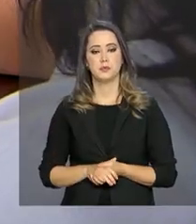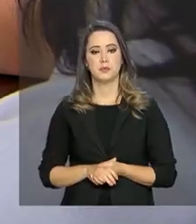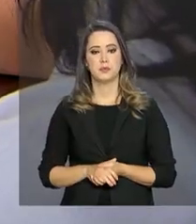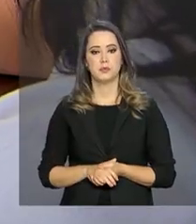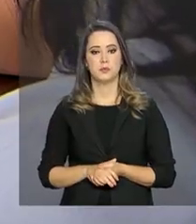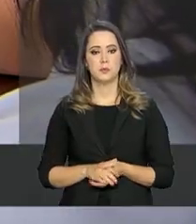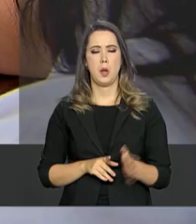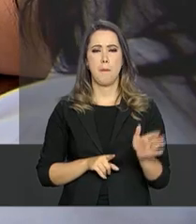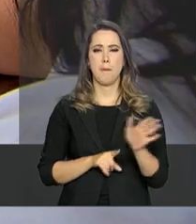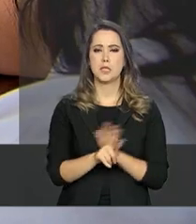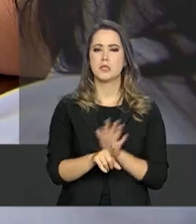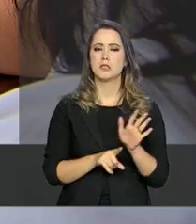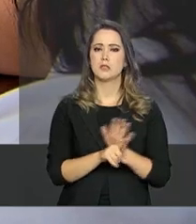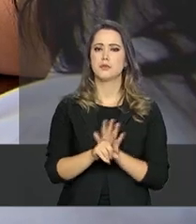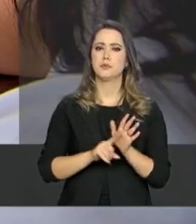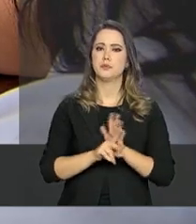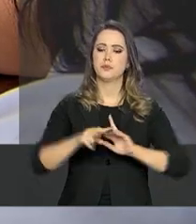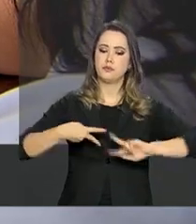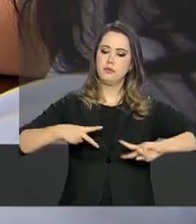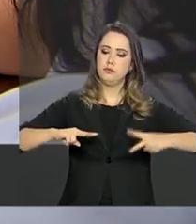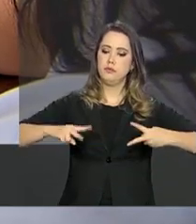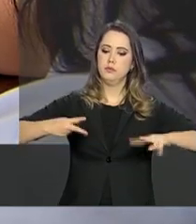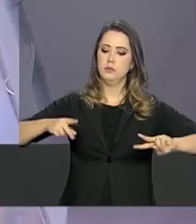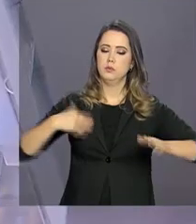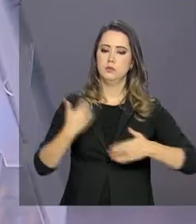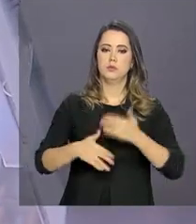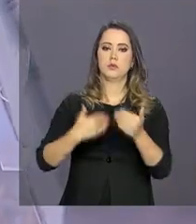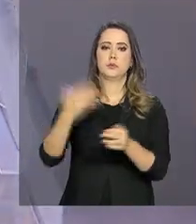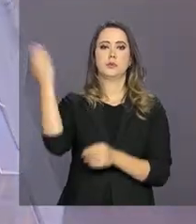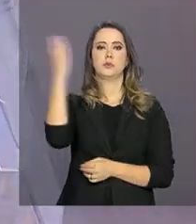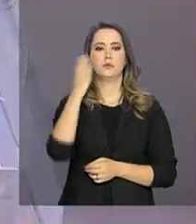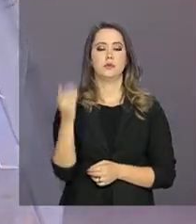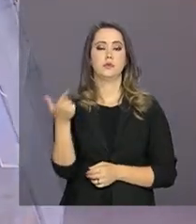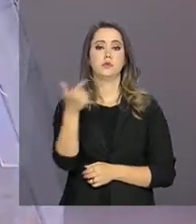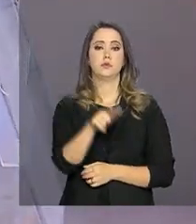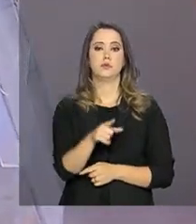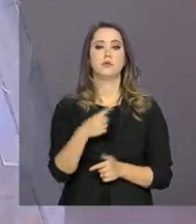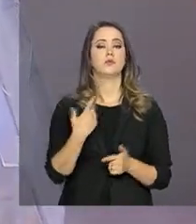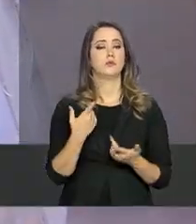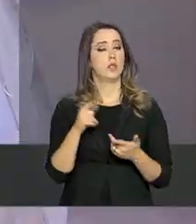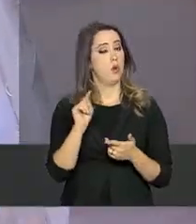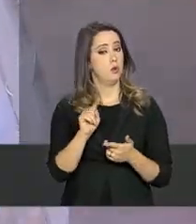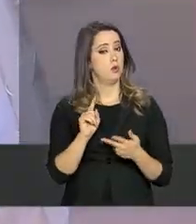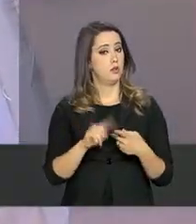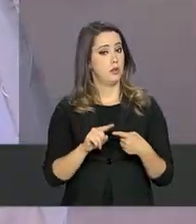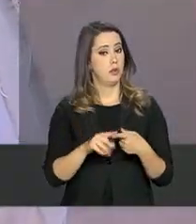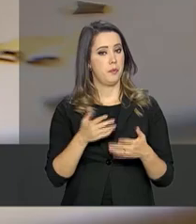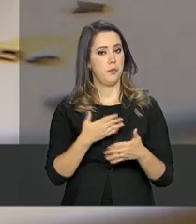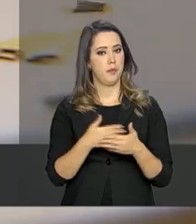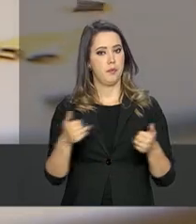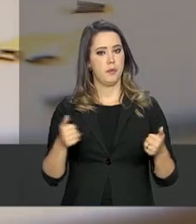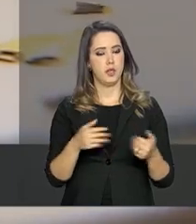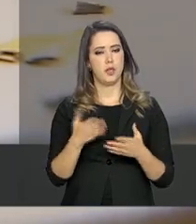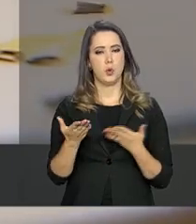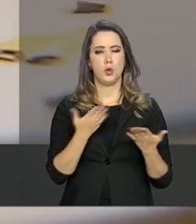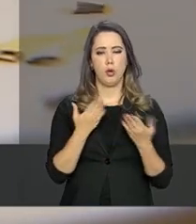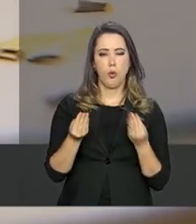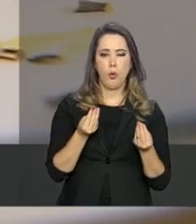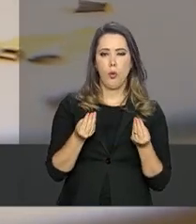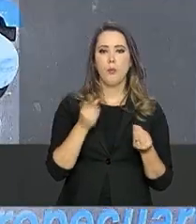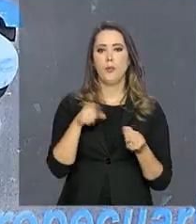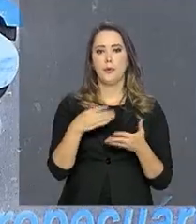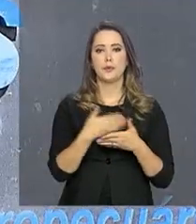pesquisas genéticas vem avançando no brasil para entre outras coisas melhorar as características nutricionais dos